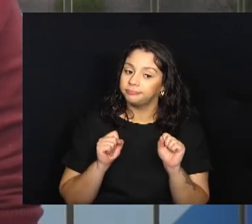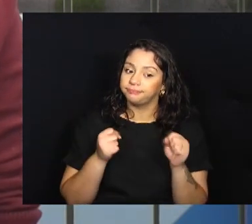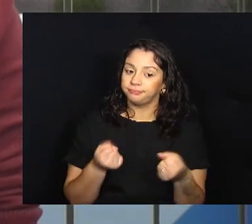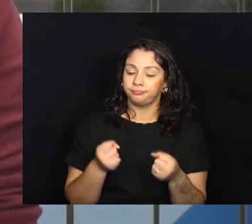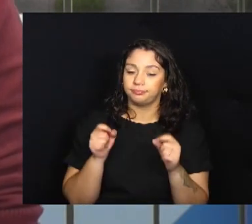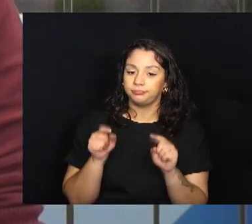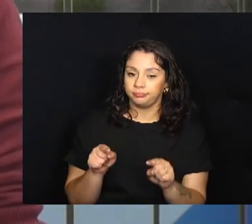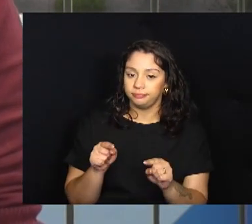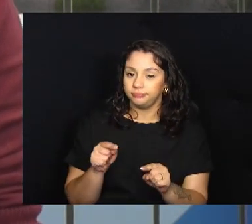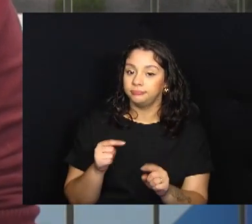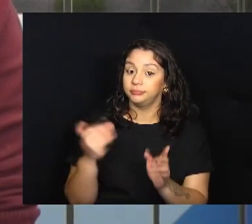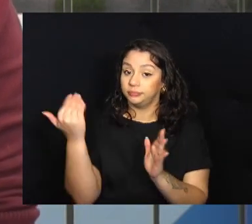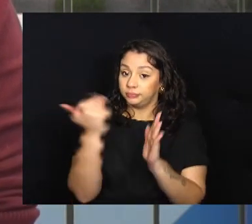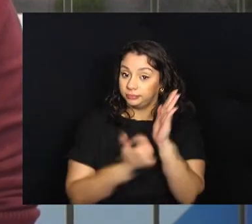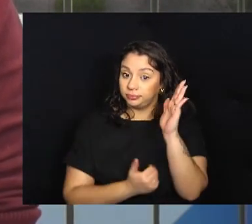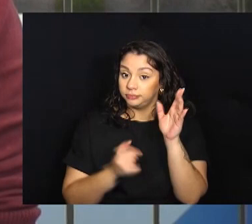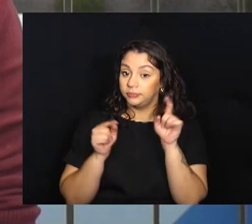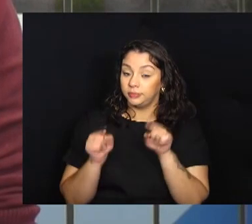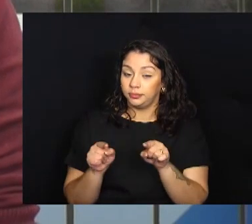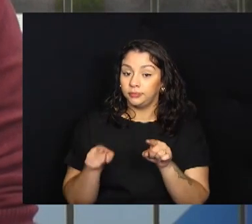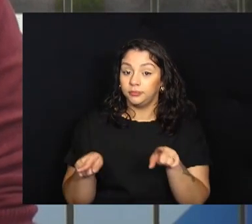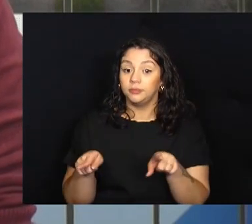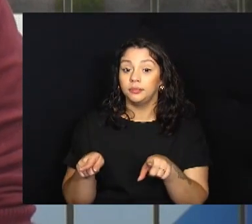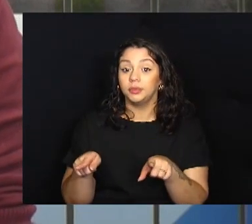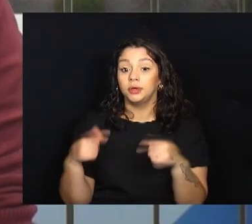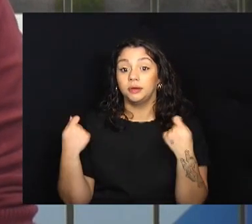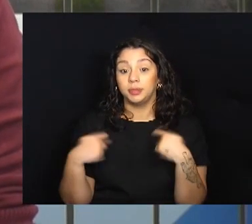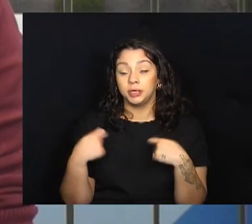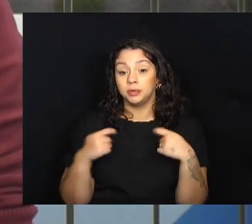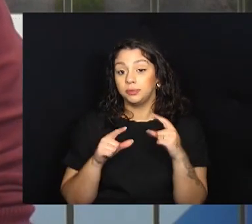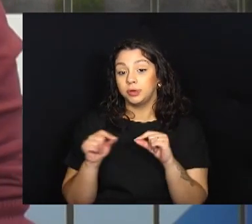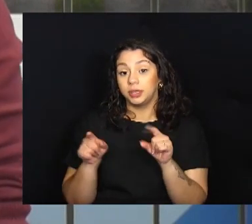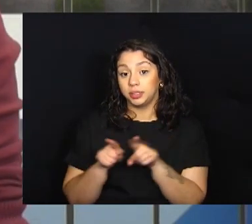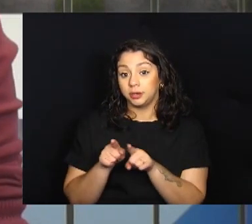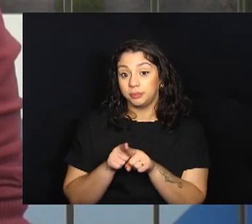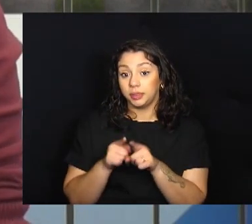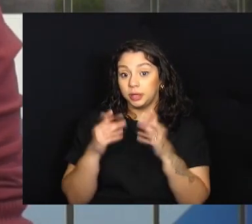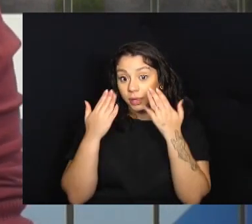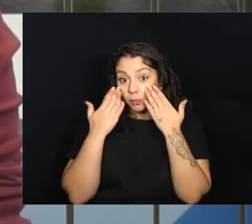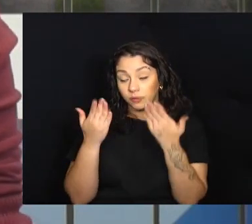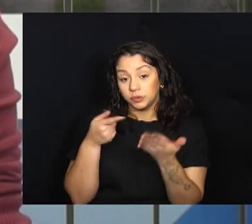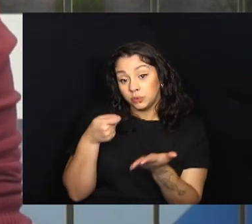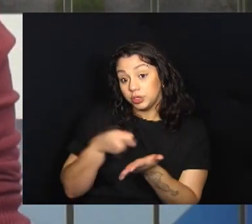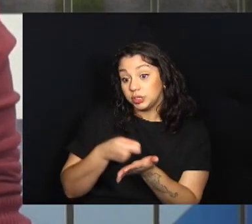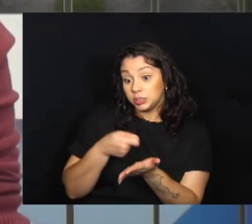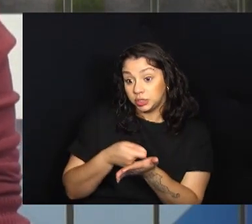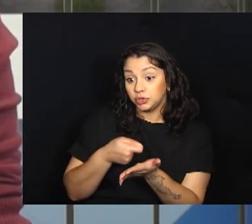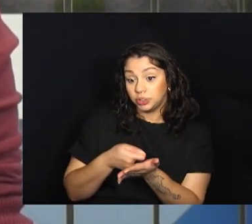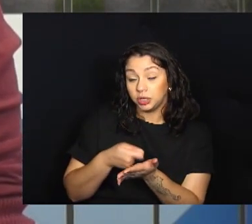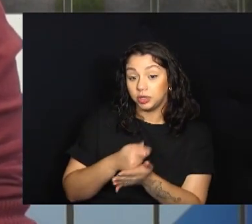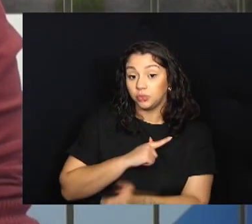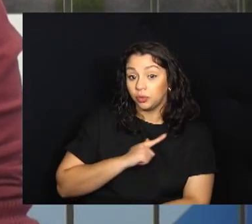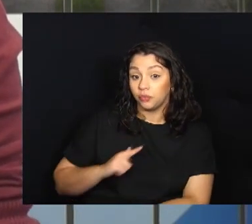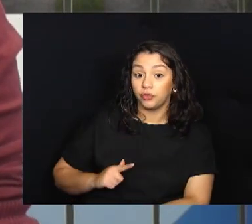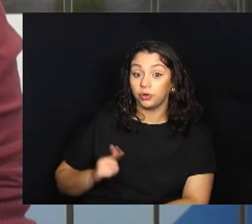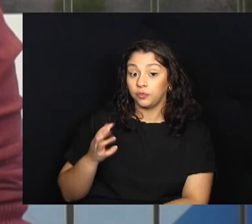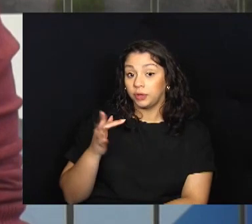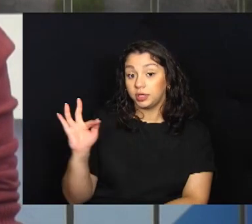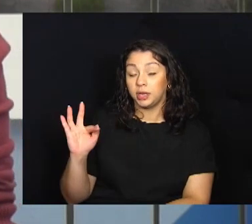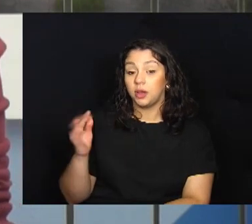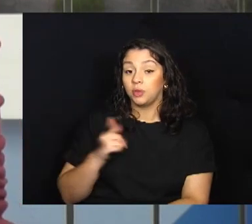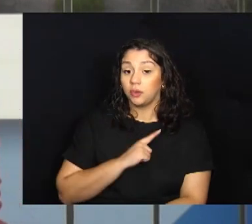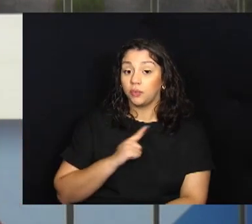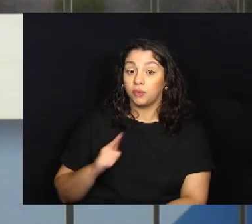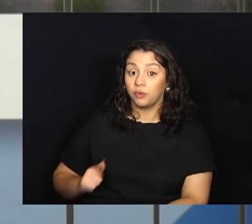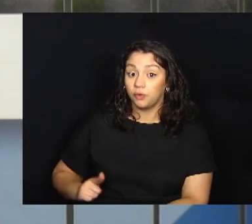isso, revogar, e nós temos que ter, inclusive, uma posição de exigência do novo governo federal, do governo Lula, para